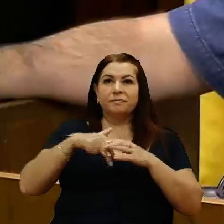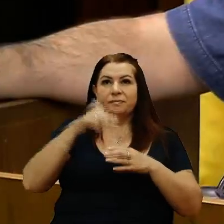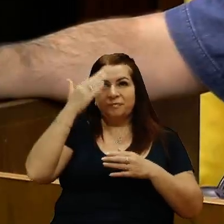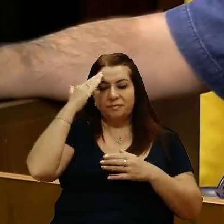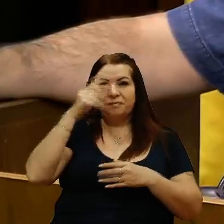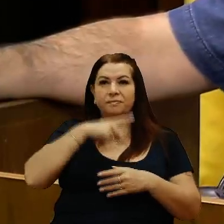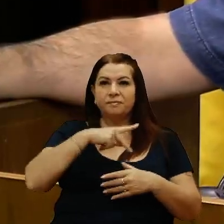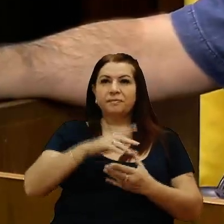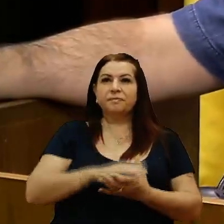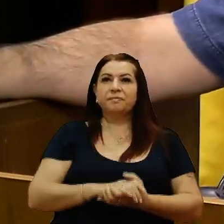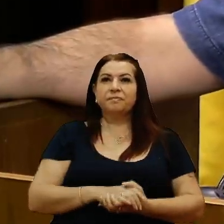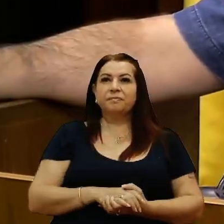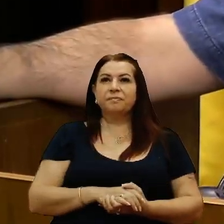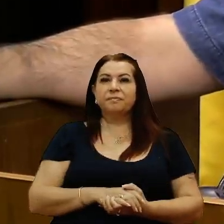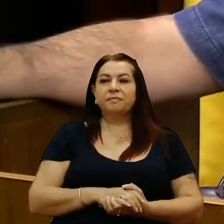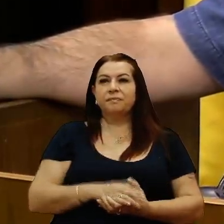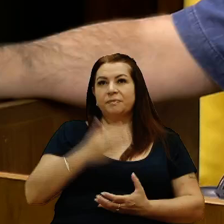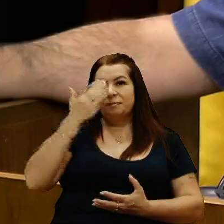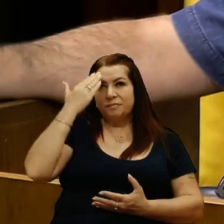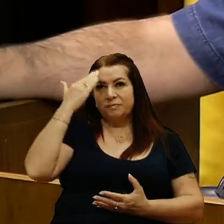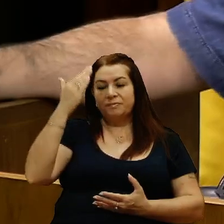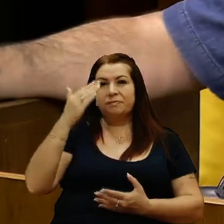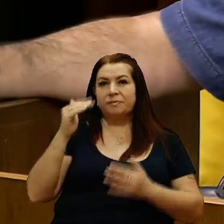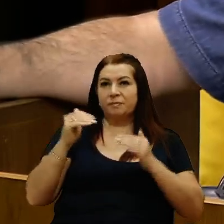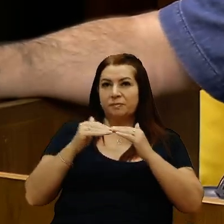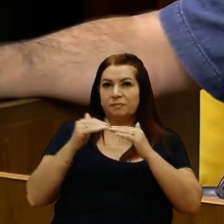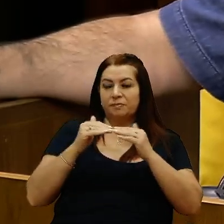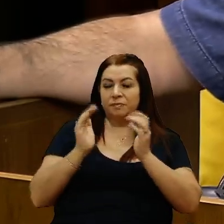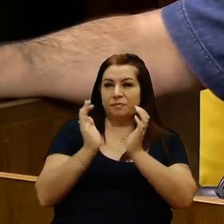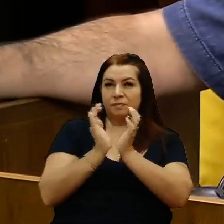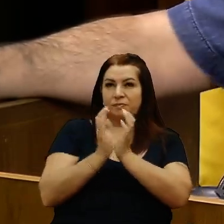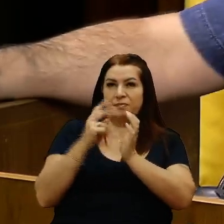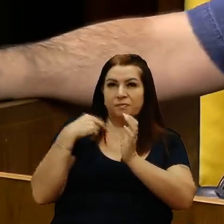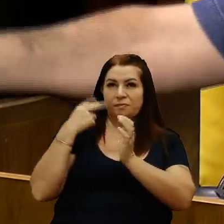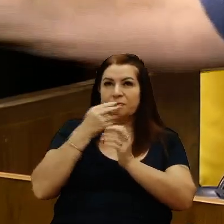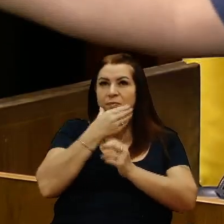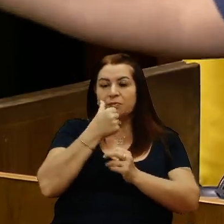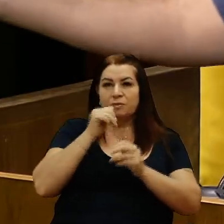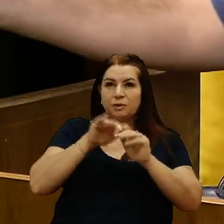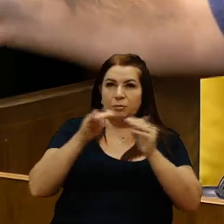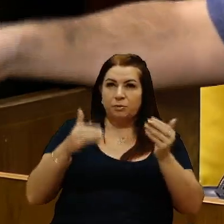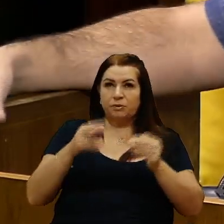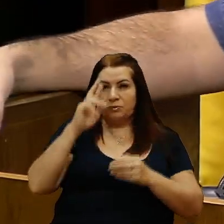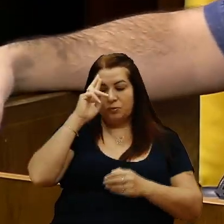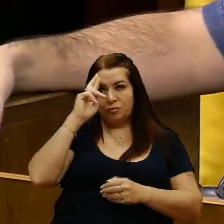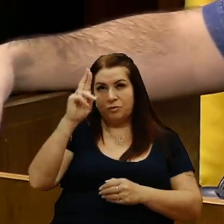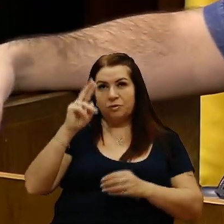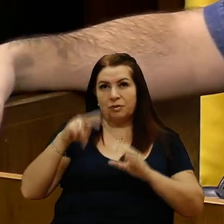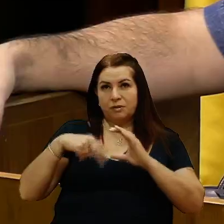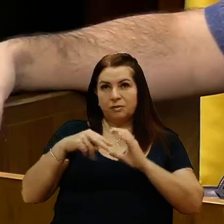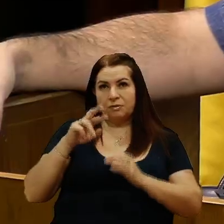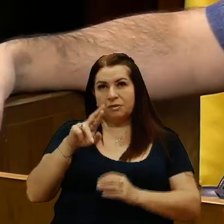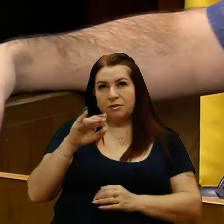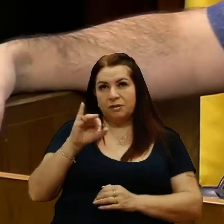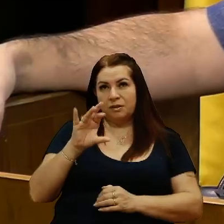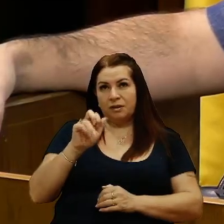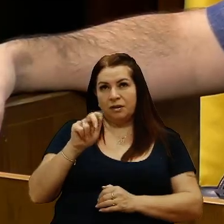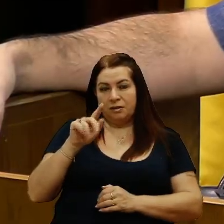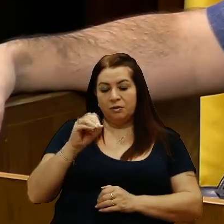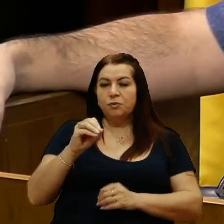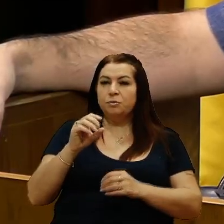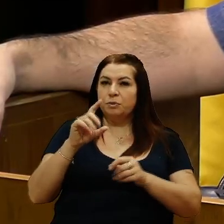presidente. Obrigado pela anuência dos colegas vereadores, vereadoras, a mesa, o nosso diretor da Câmara, o Ricardo, pela cedência do